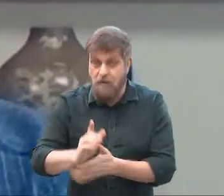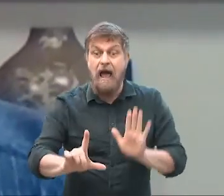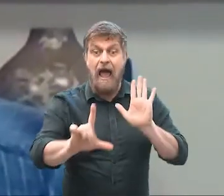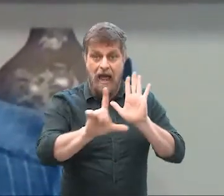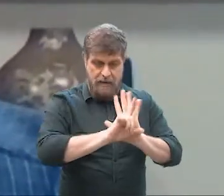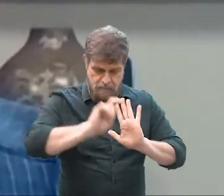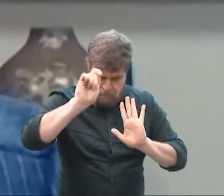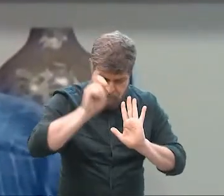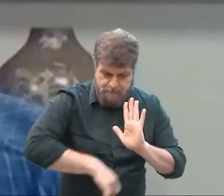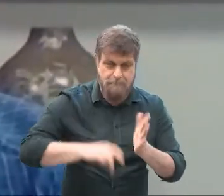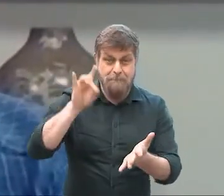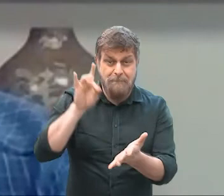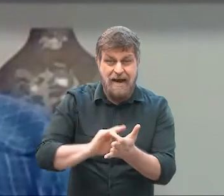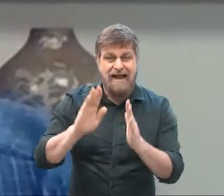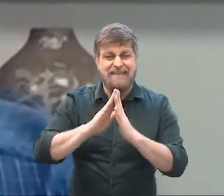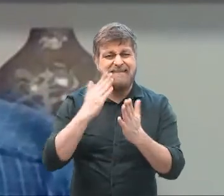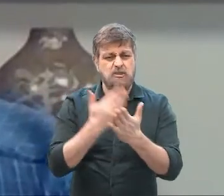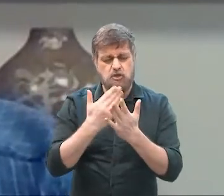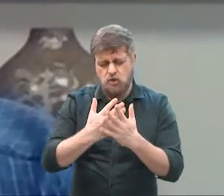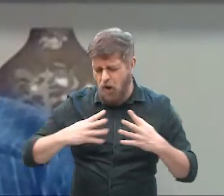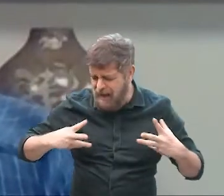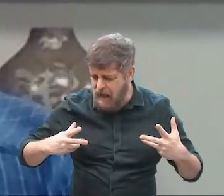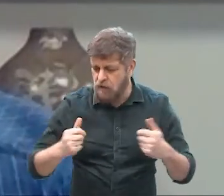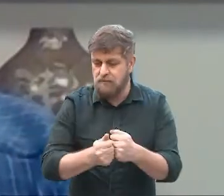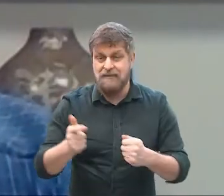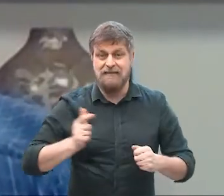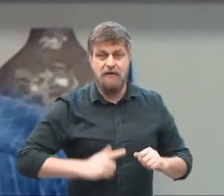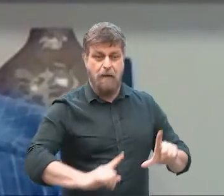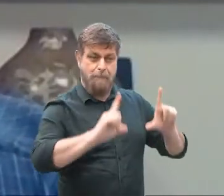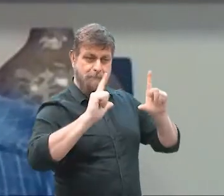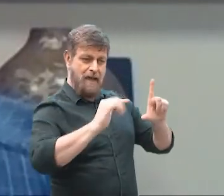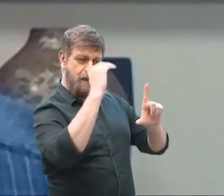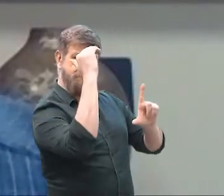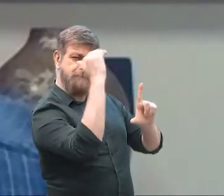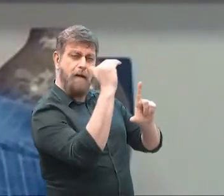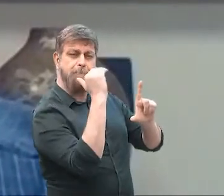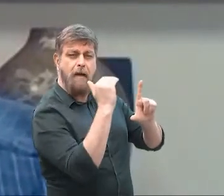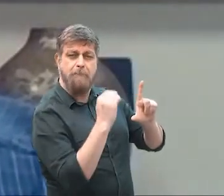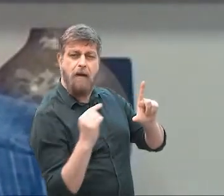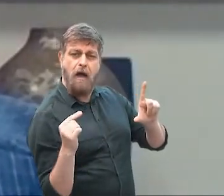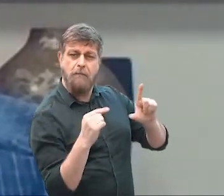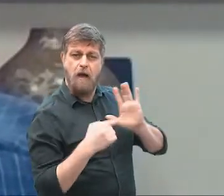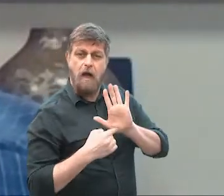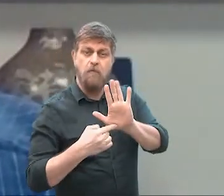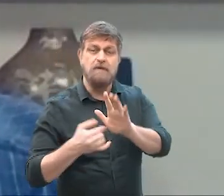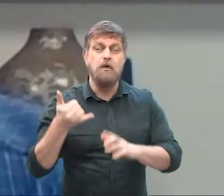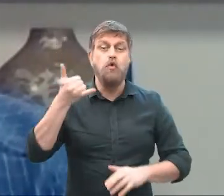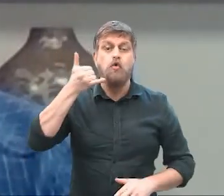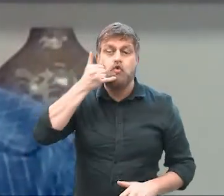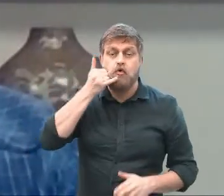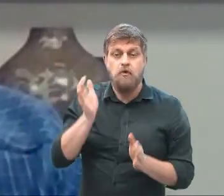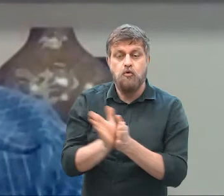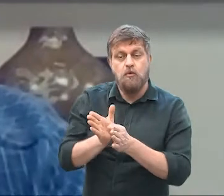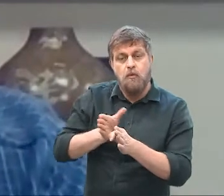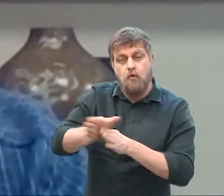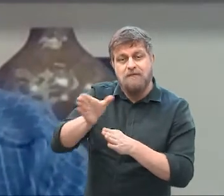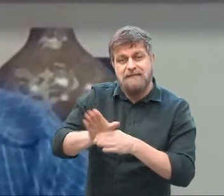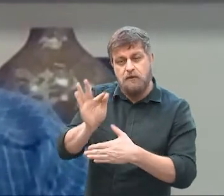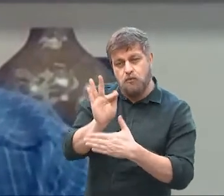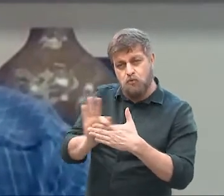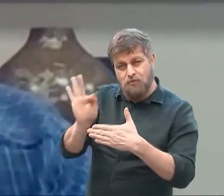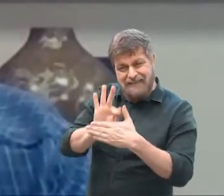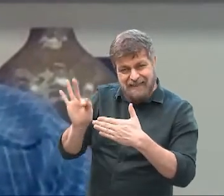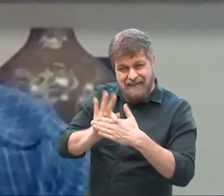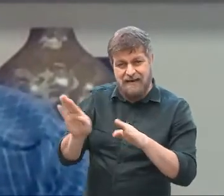Em todas as escolas de Campinas, tem que ter uma placa informando o telefone do Conselho Tutelar,